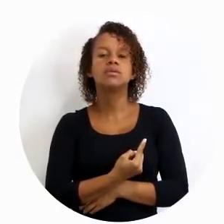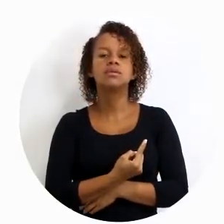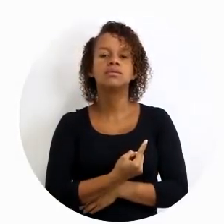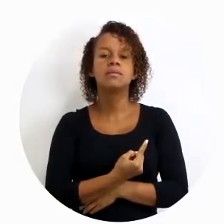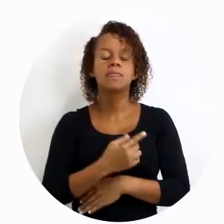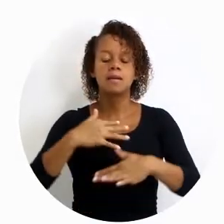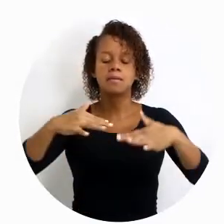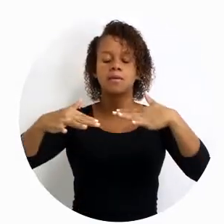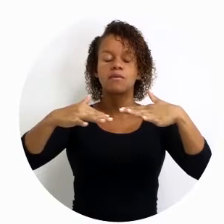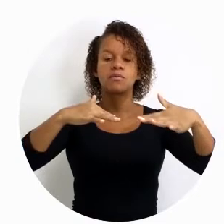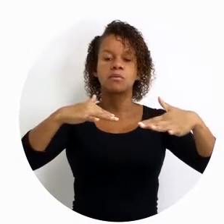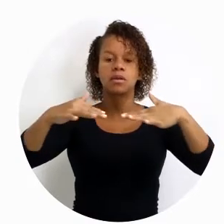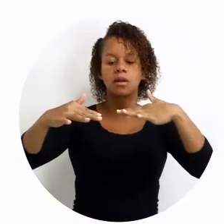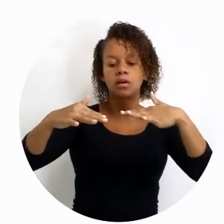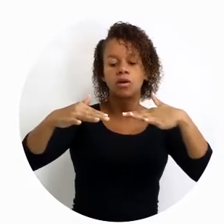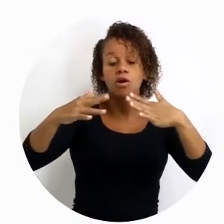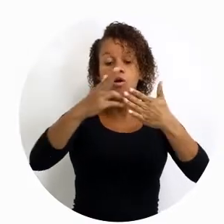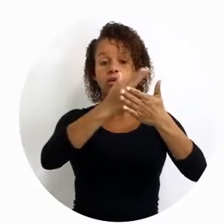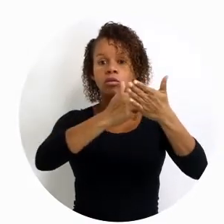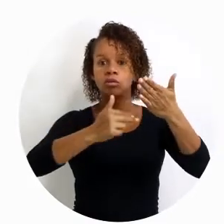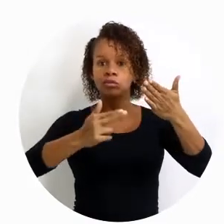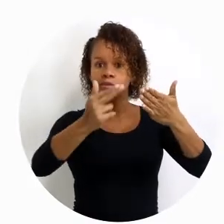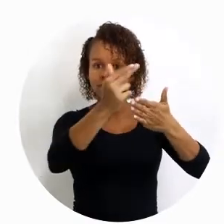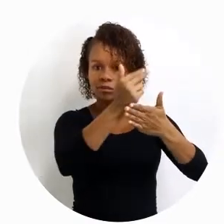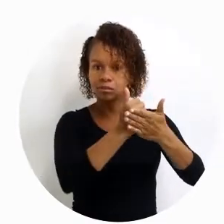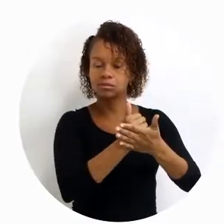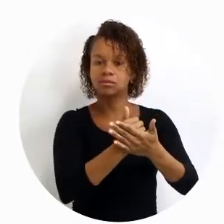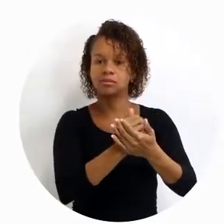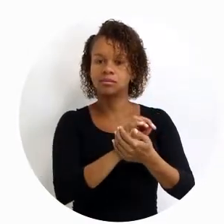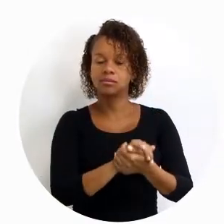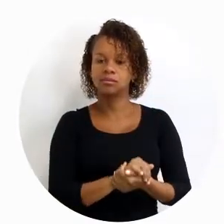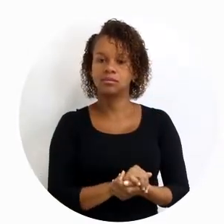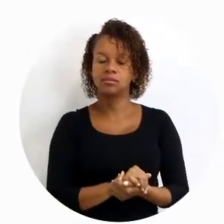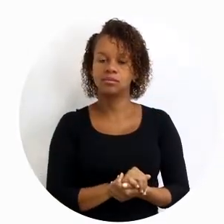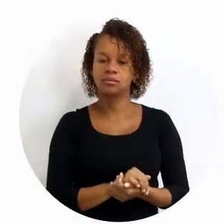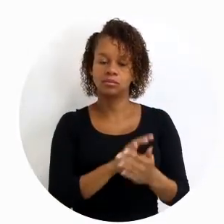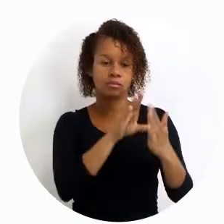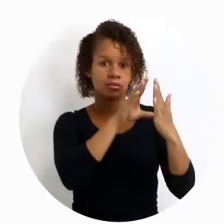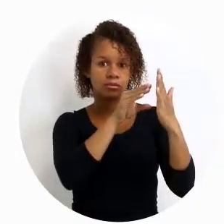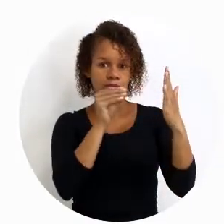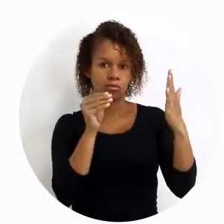possa se movimentar no modelo